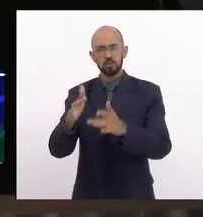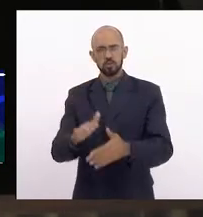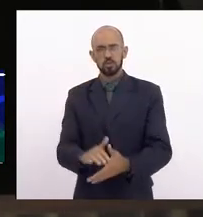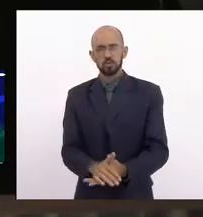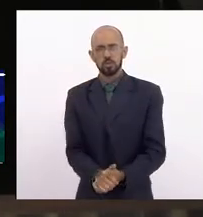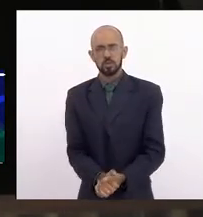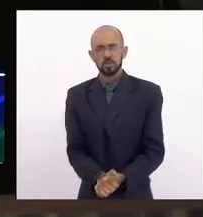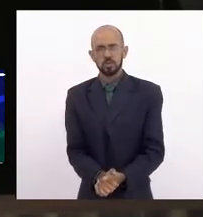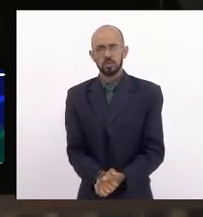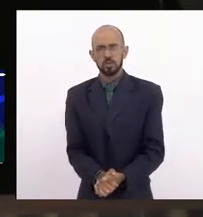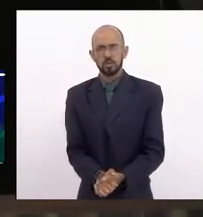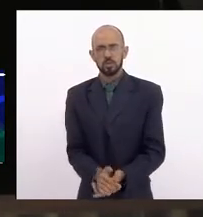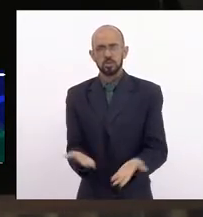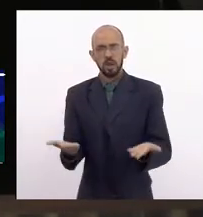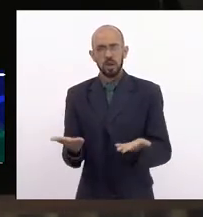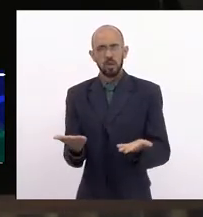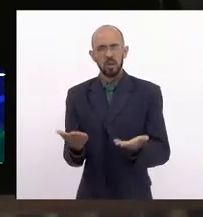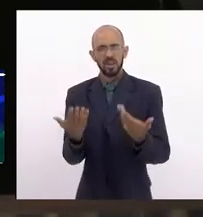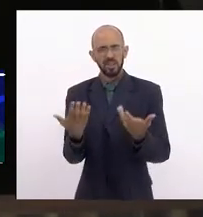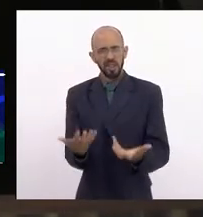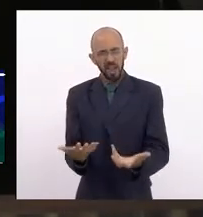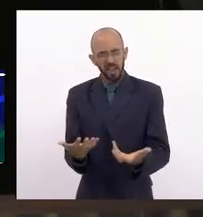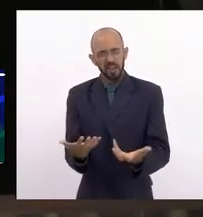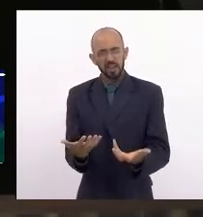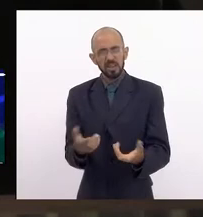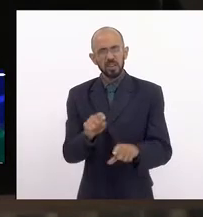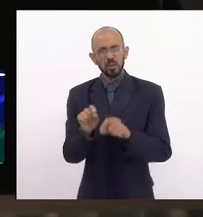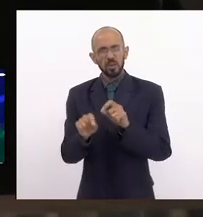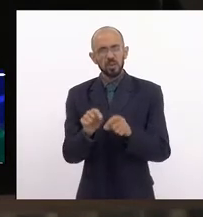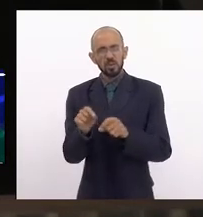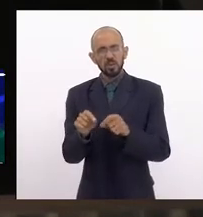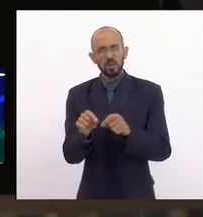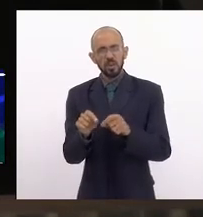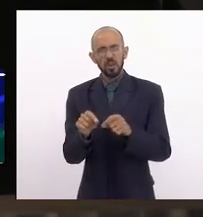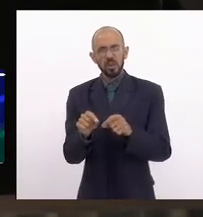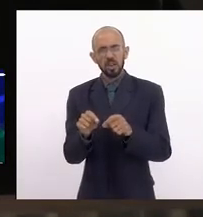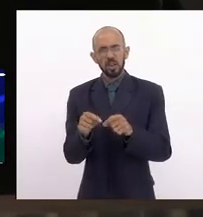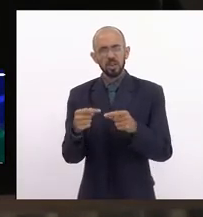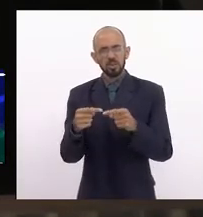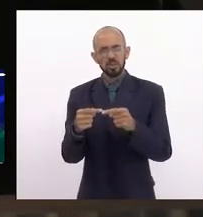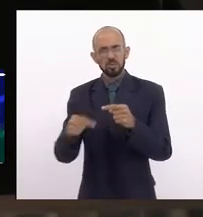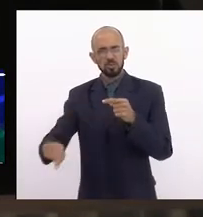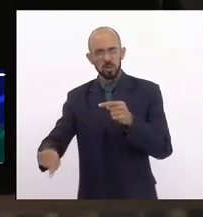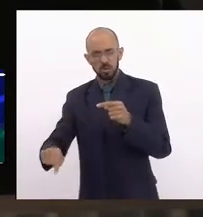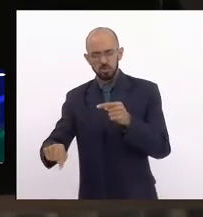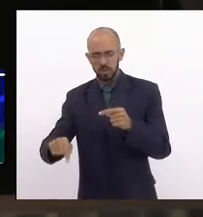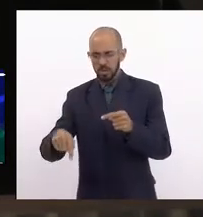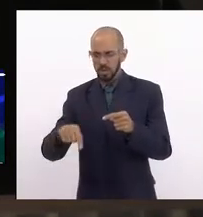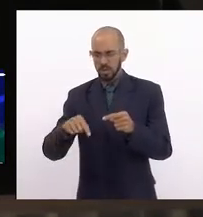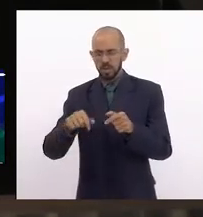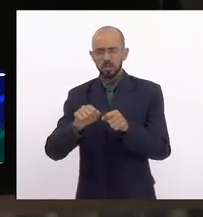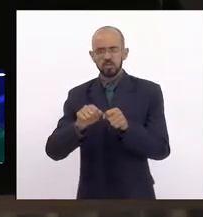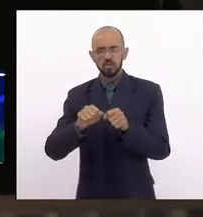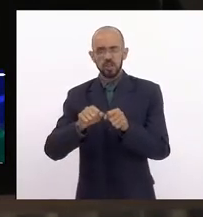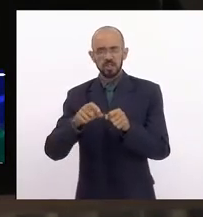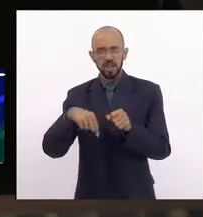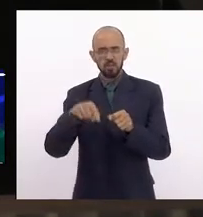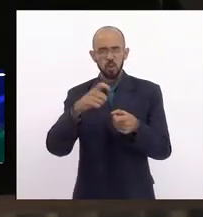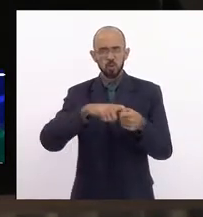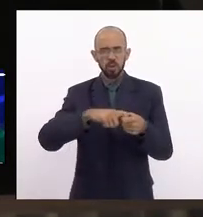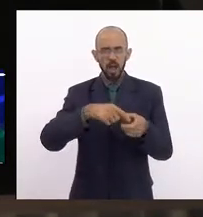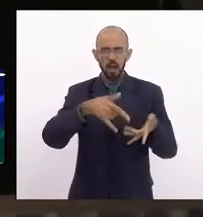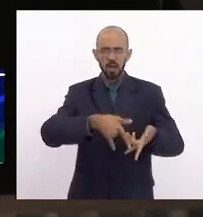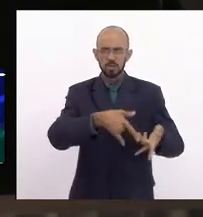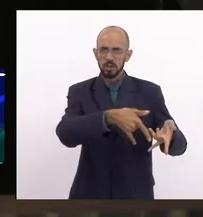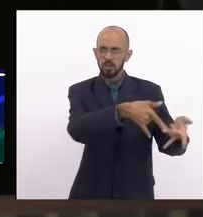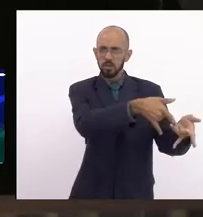a e agora querem luz de varrer novamente para as catacumbas É isso mesmo